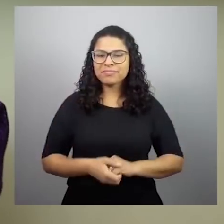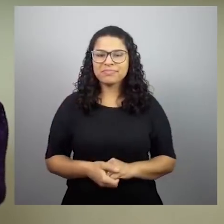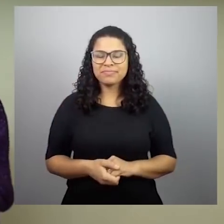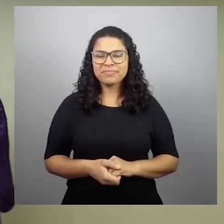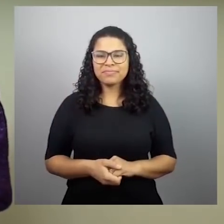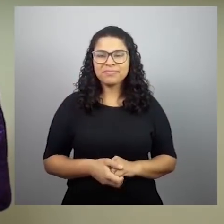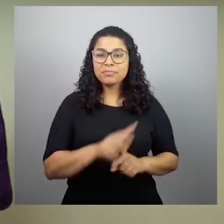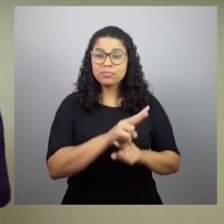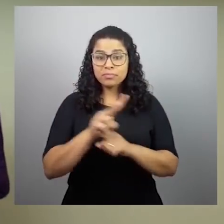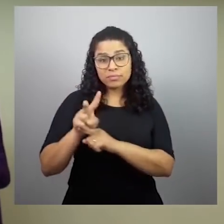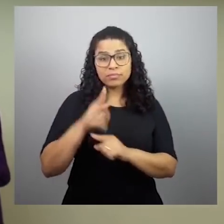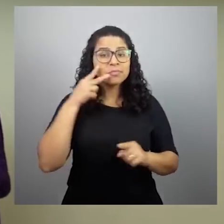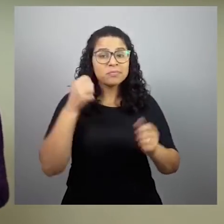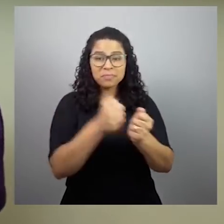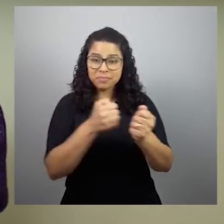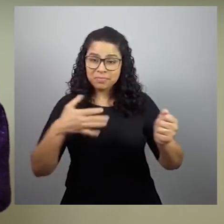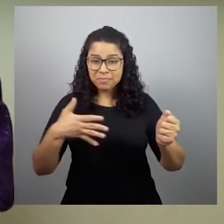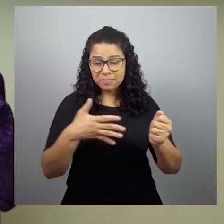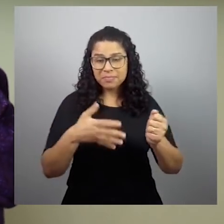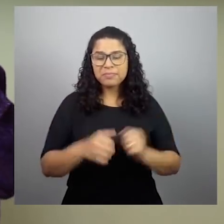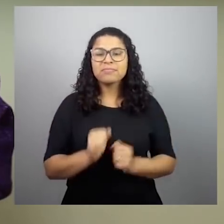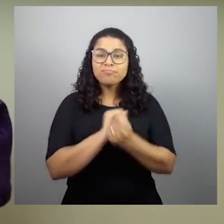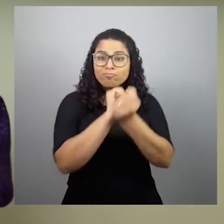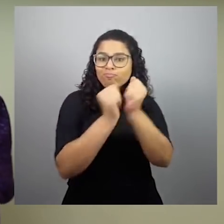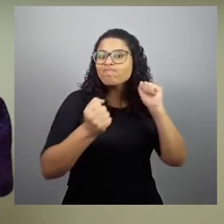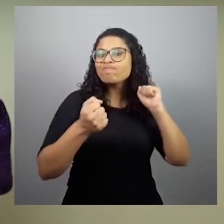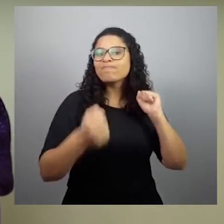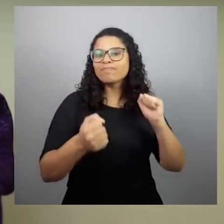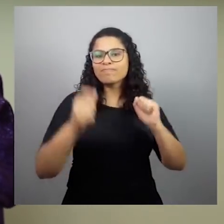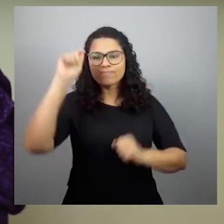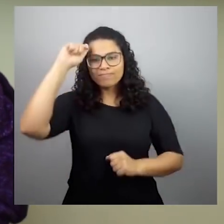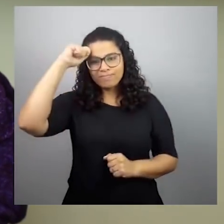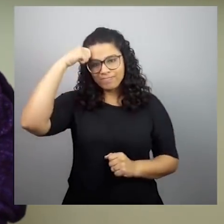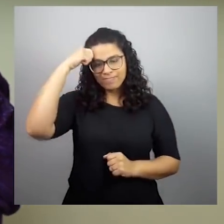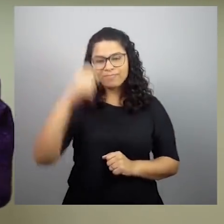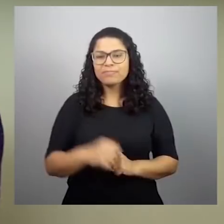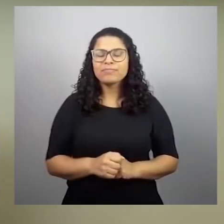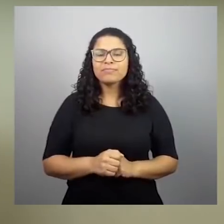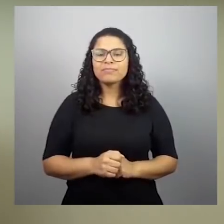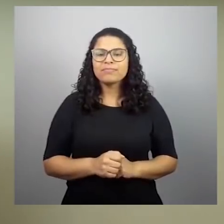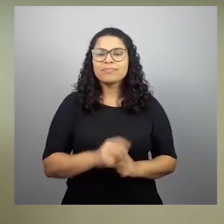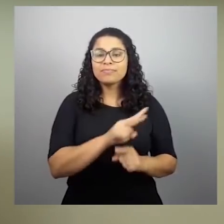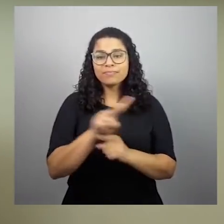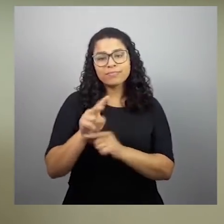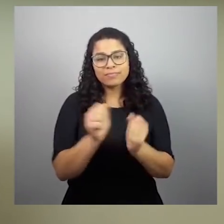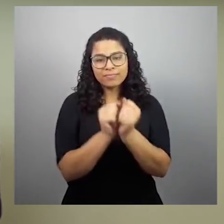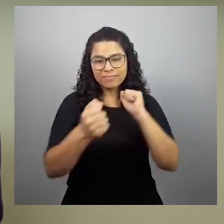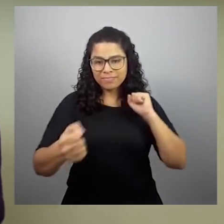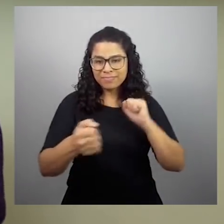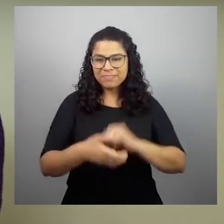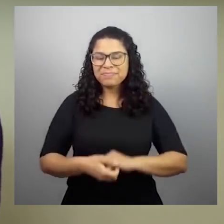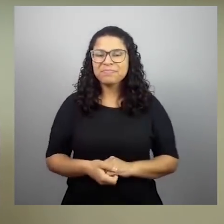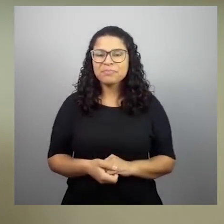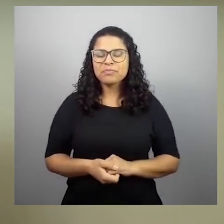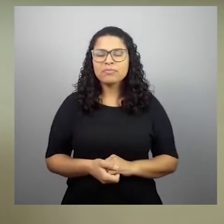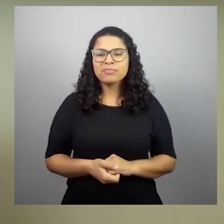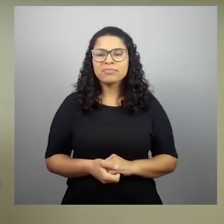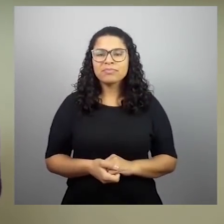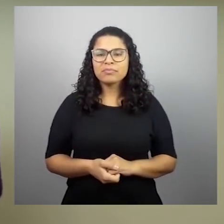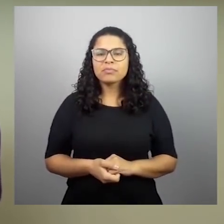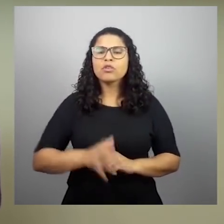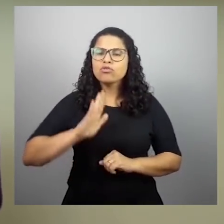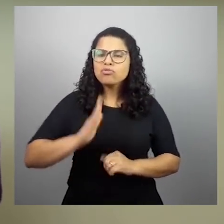tema: a tutela da população indígena, a escravidão dos negros e a tutela dos egressos. Já